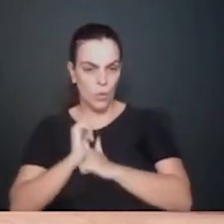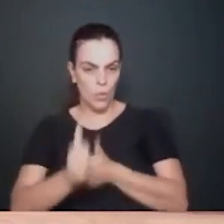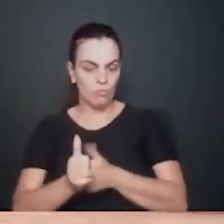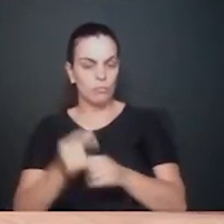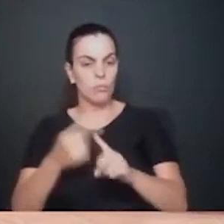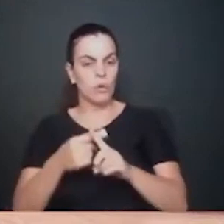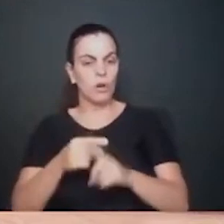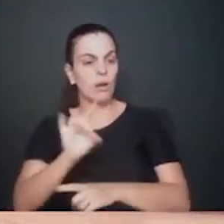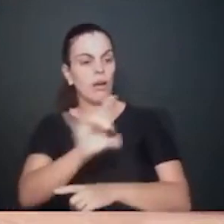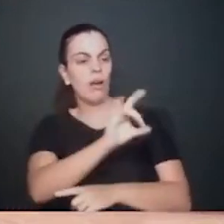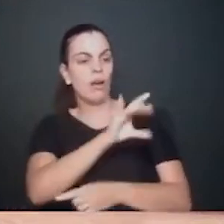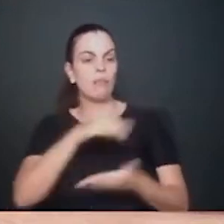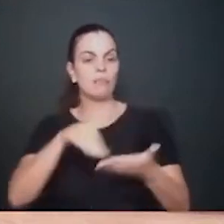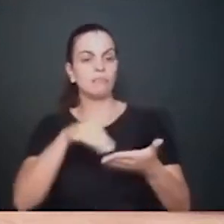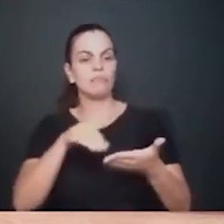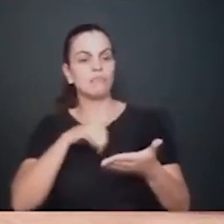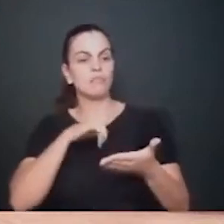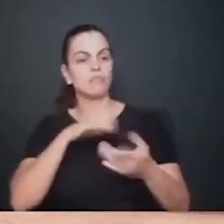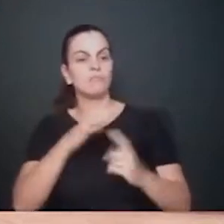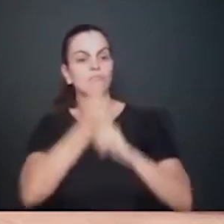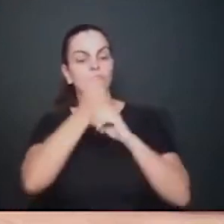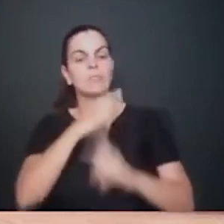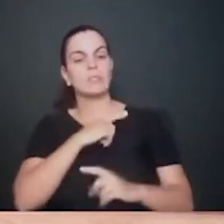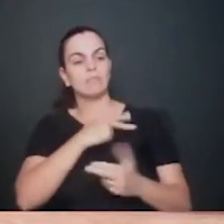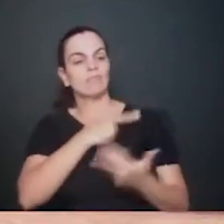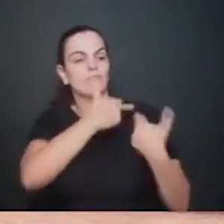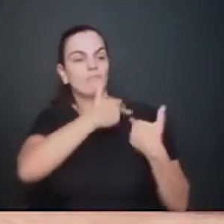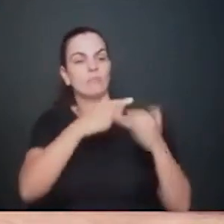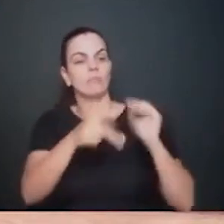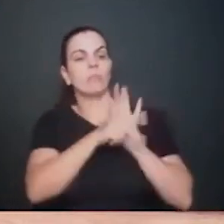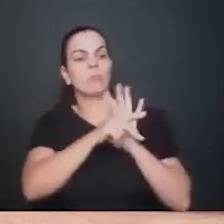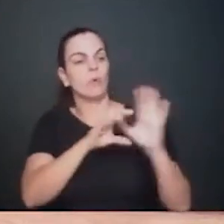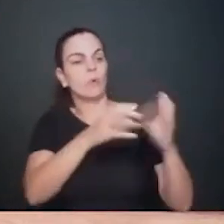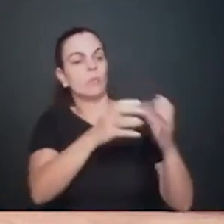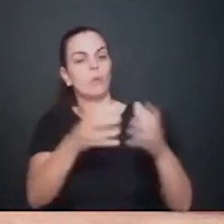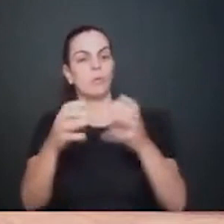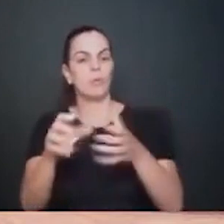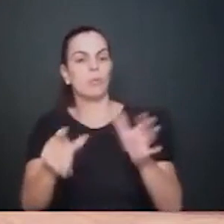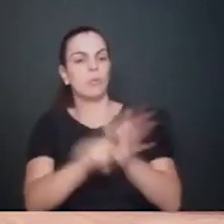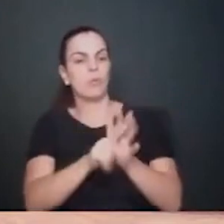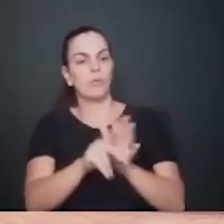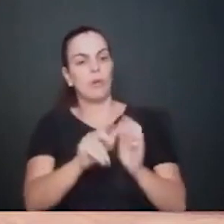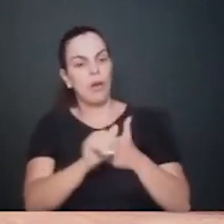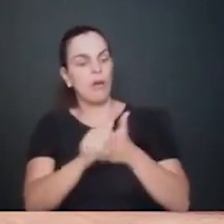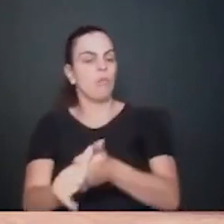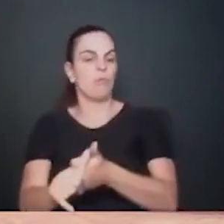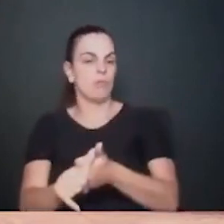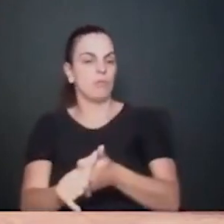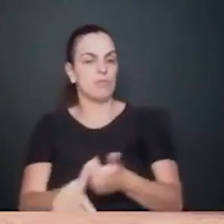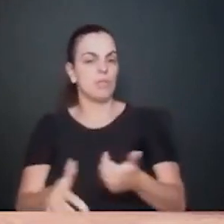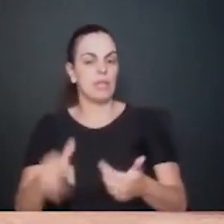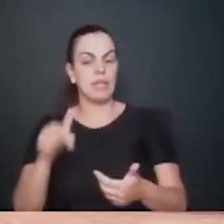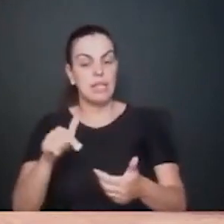essas questões. E a questão do portal de transparência me parece que foi algo pontual. Nós